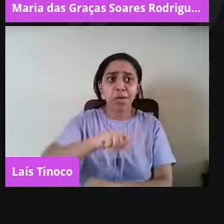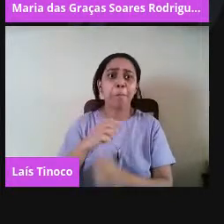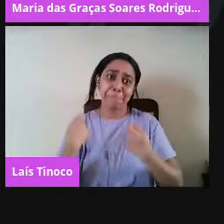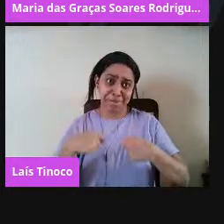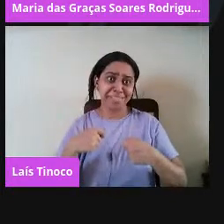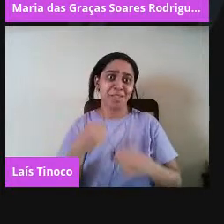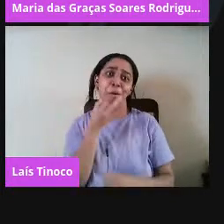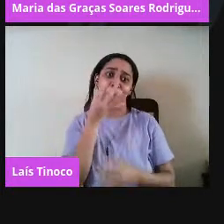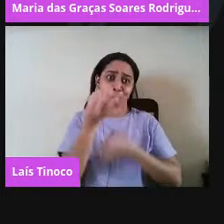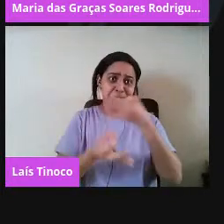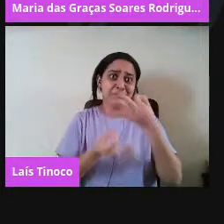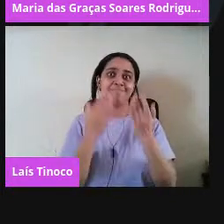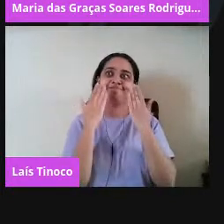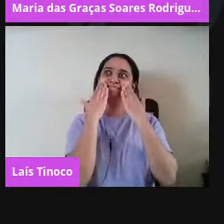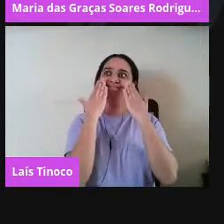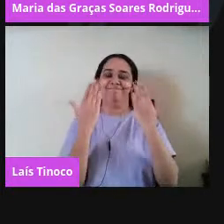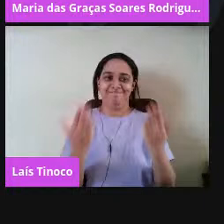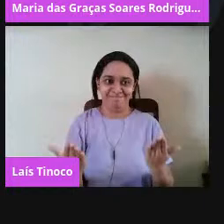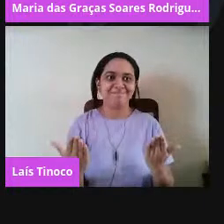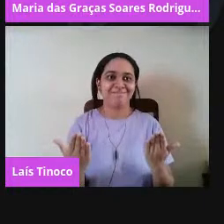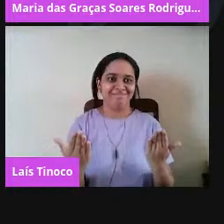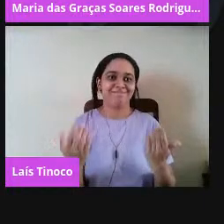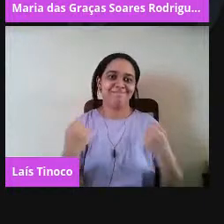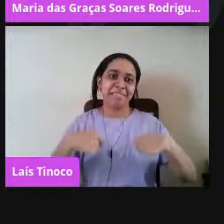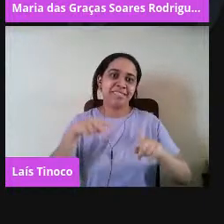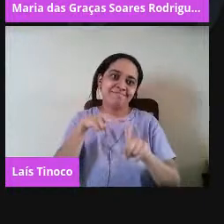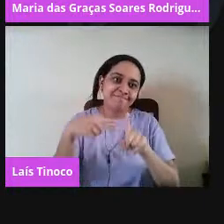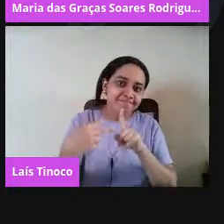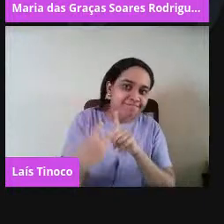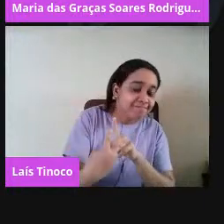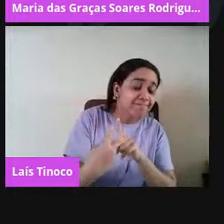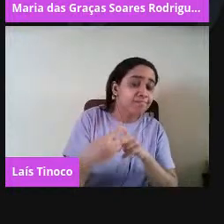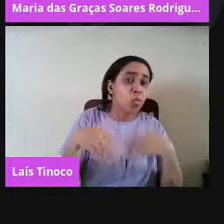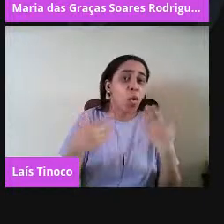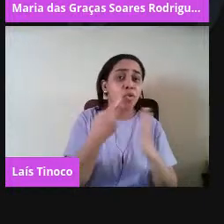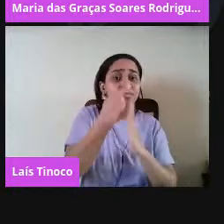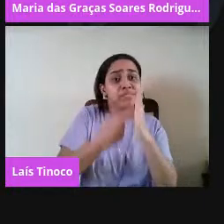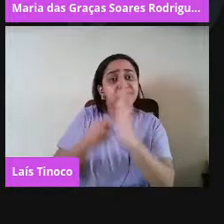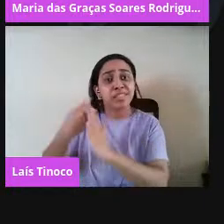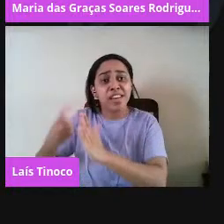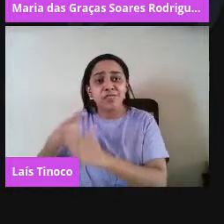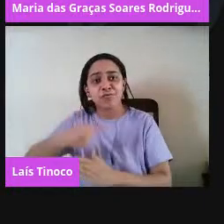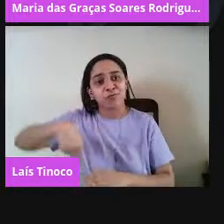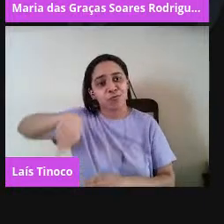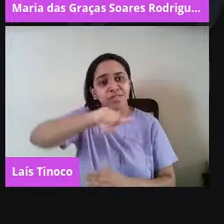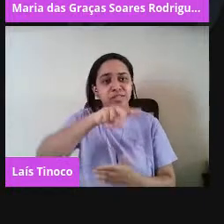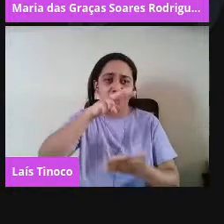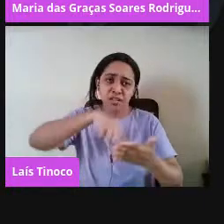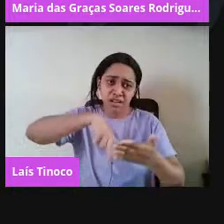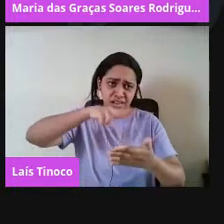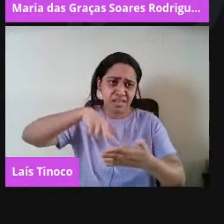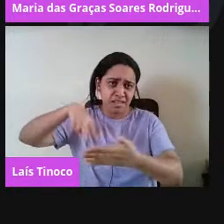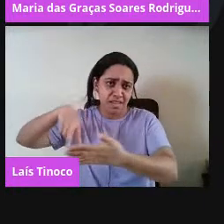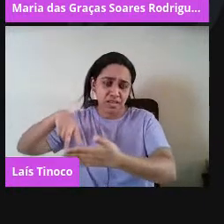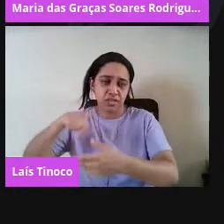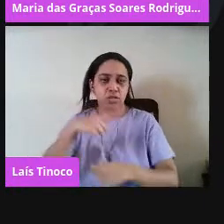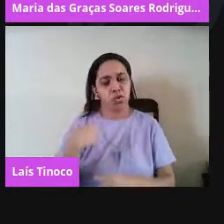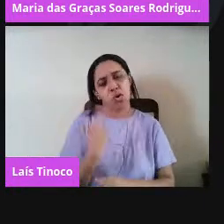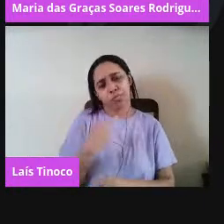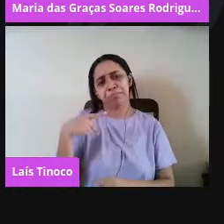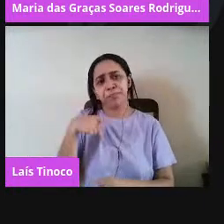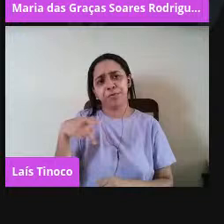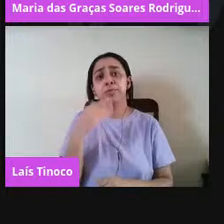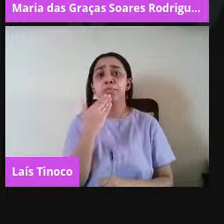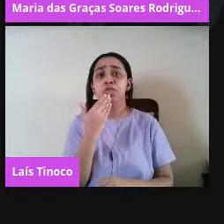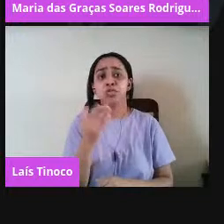posicionar, a dar seu ponto de vista sobre os textos que leem, né? Você, em geral, a gente pede aos professores